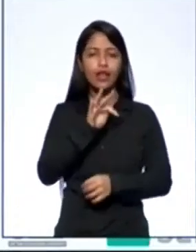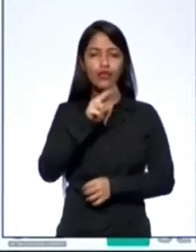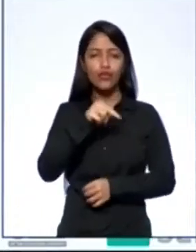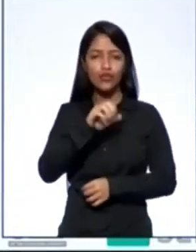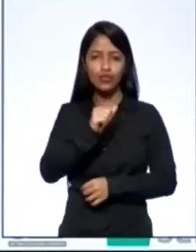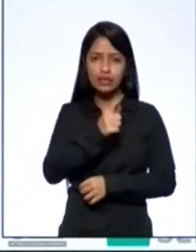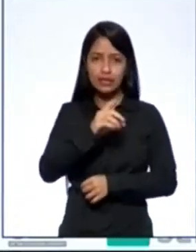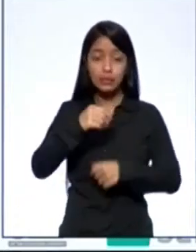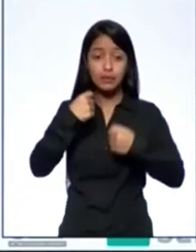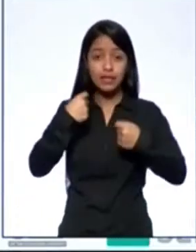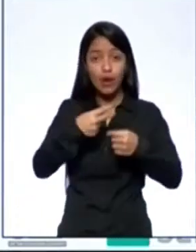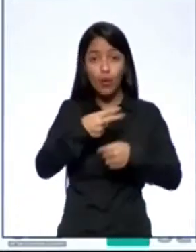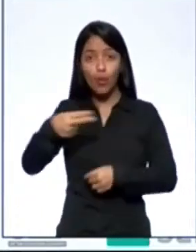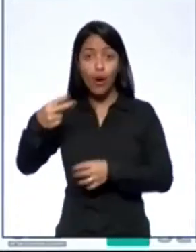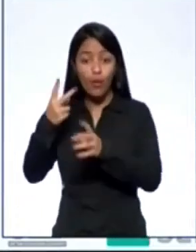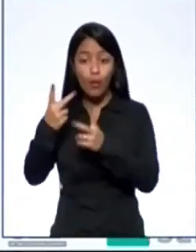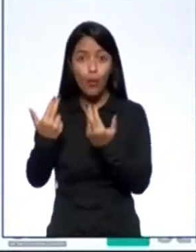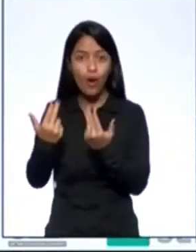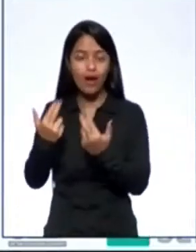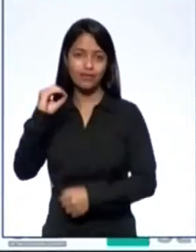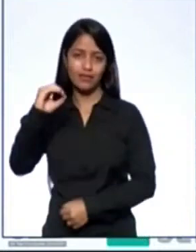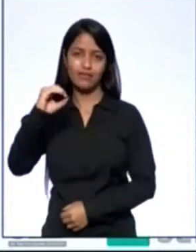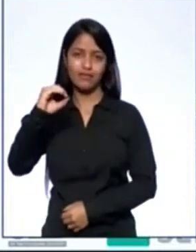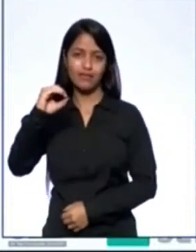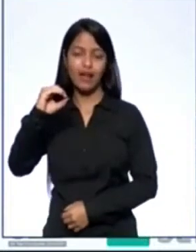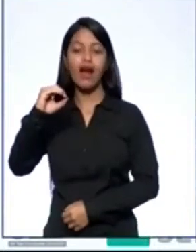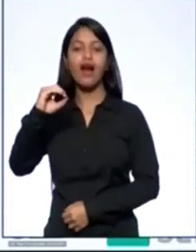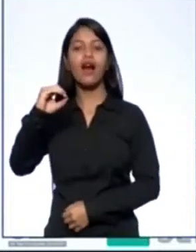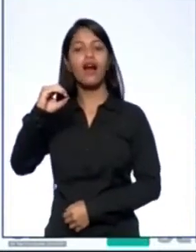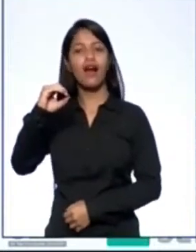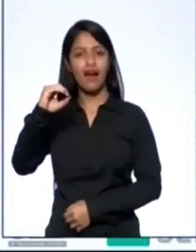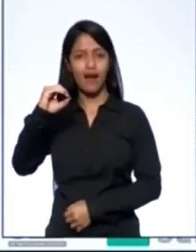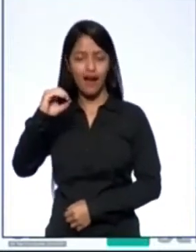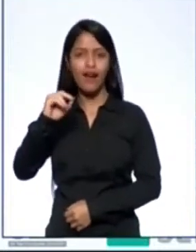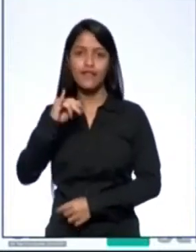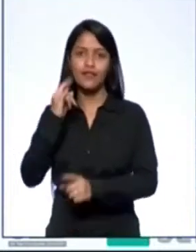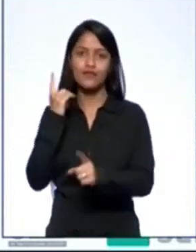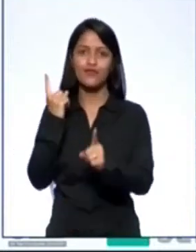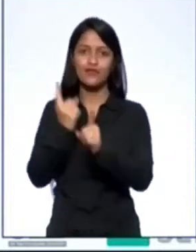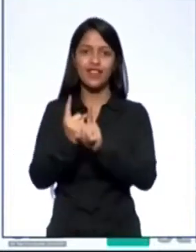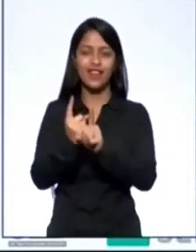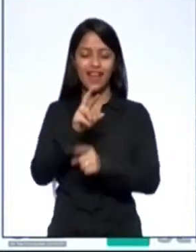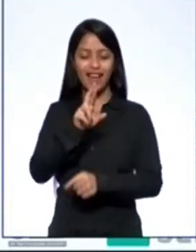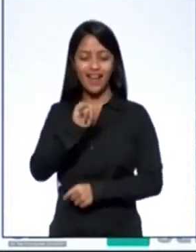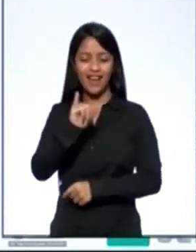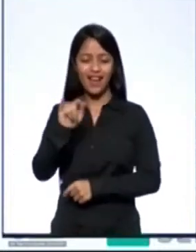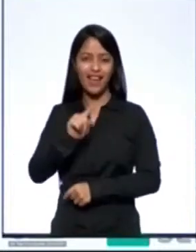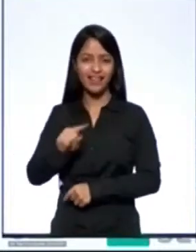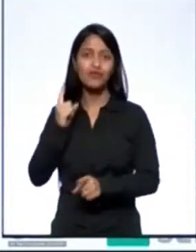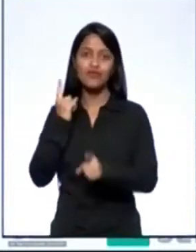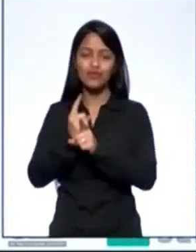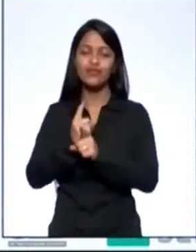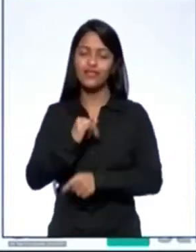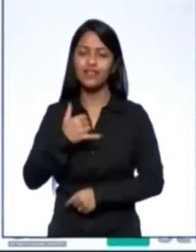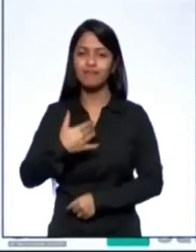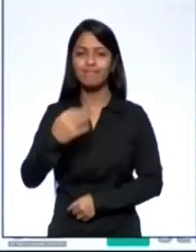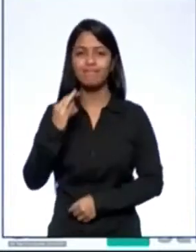igual a zero você vai descobrir o valor da várias